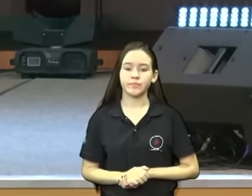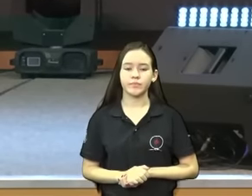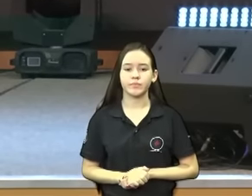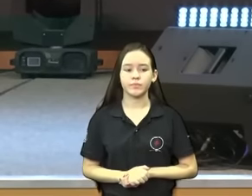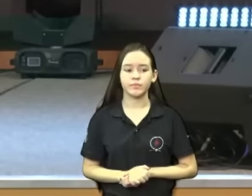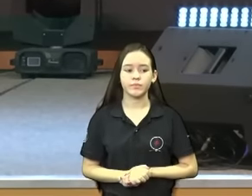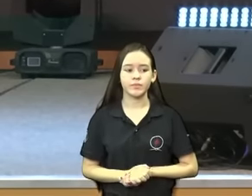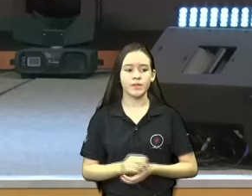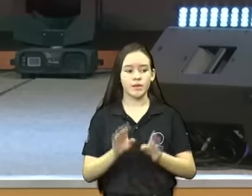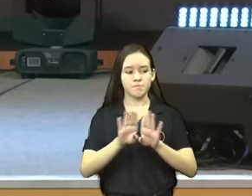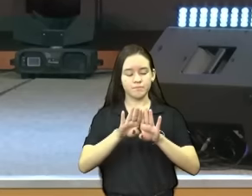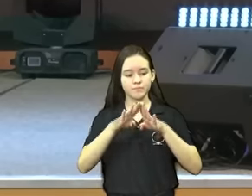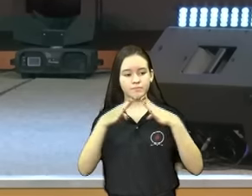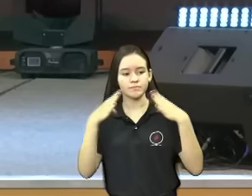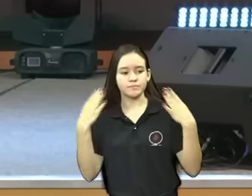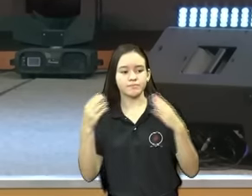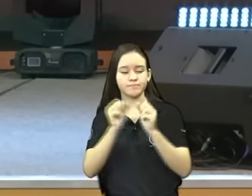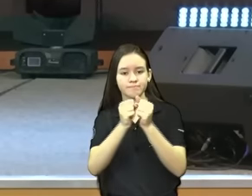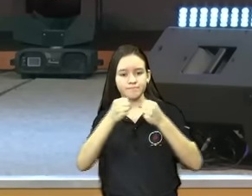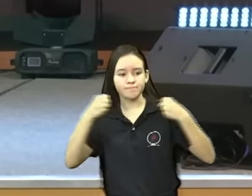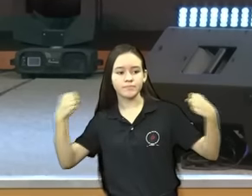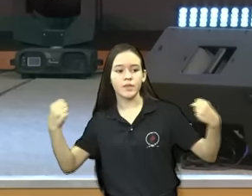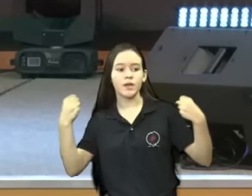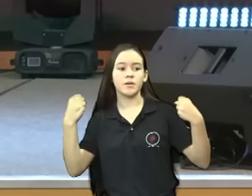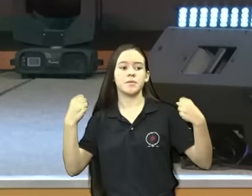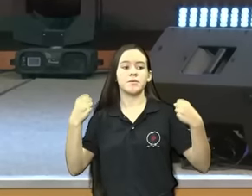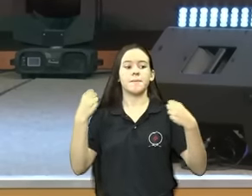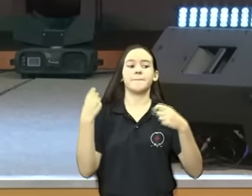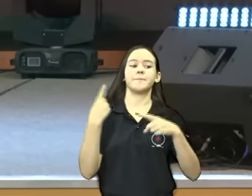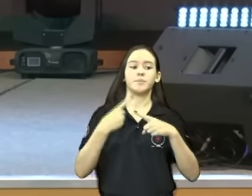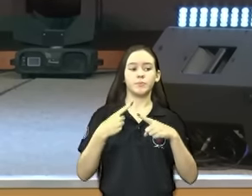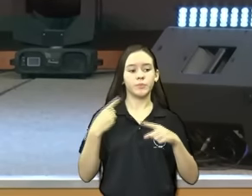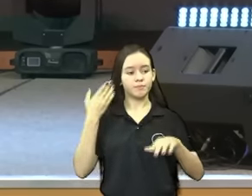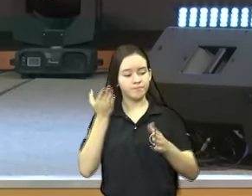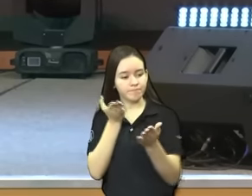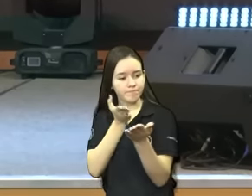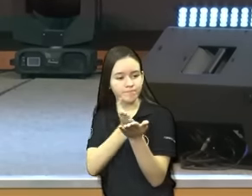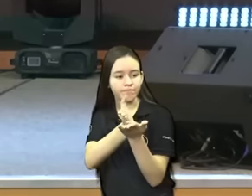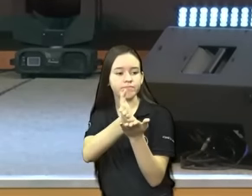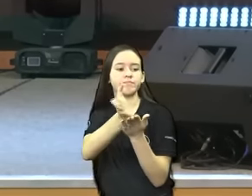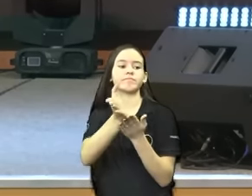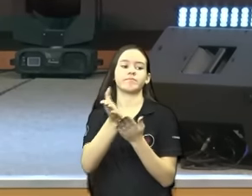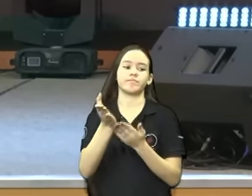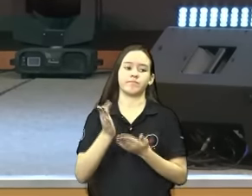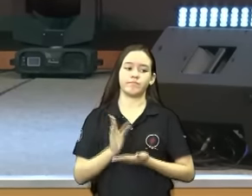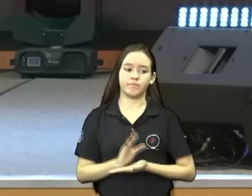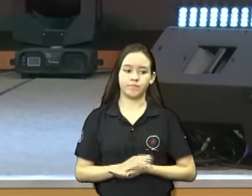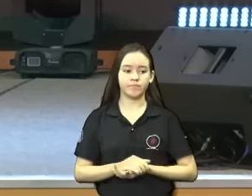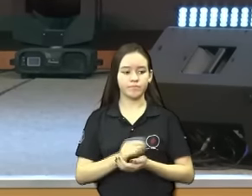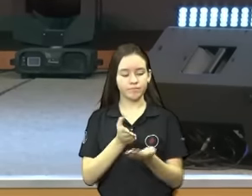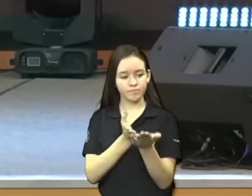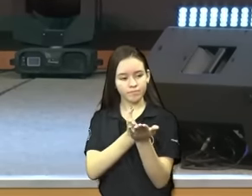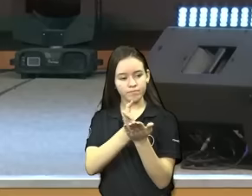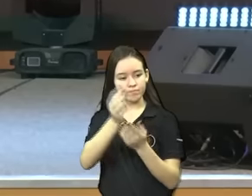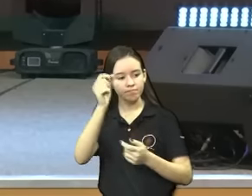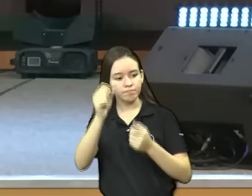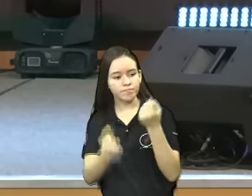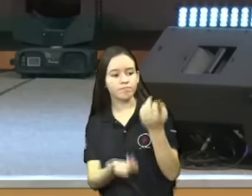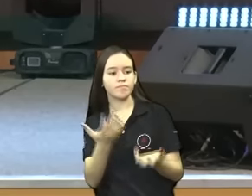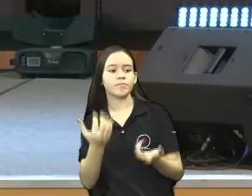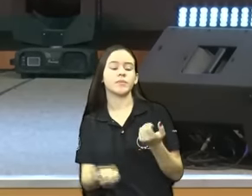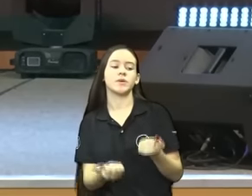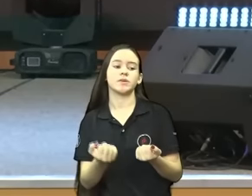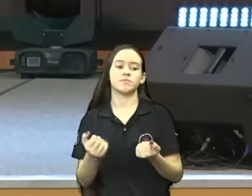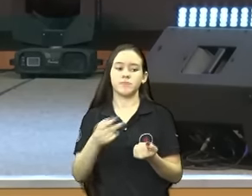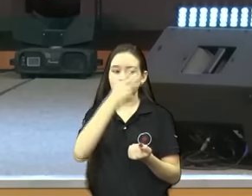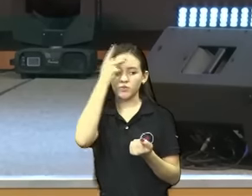pela porta estreita porque larga e a porta e espaçoso o caminho que conduz à perdição e Muitos são os que